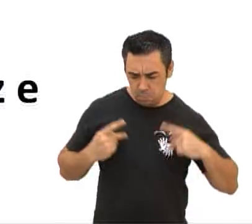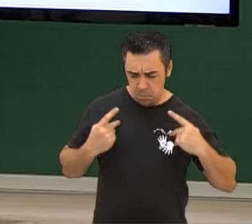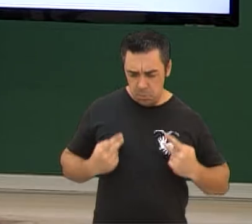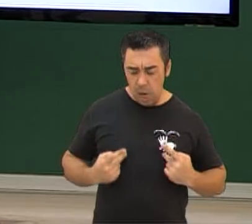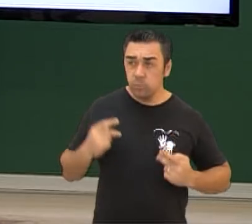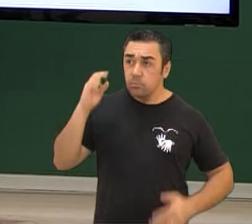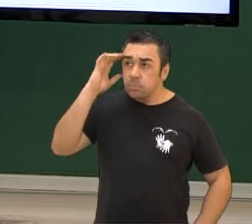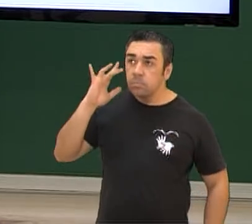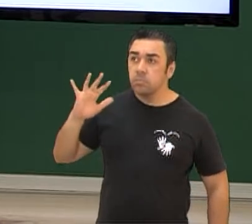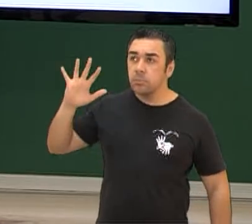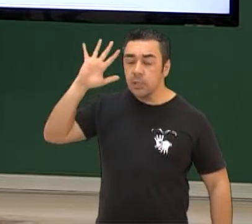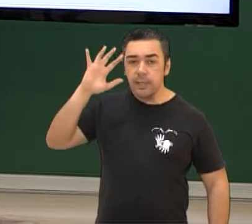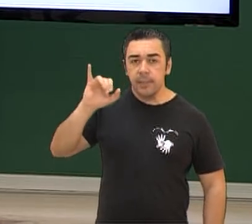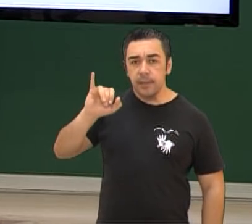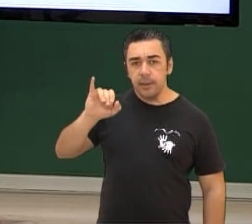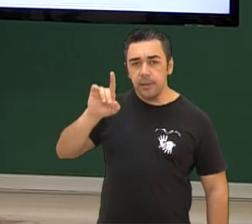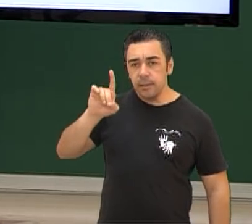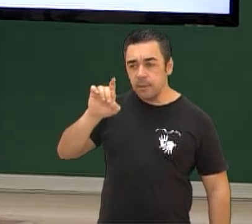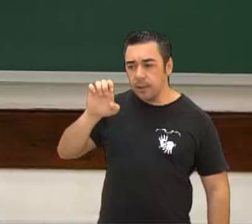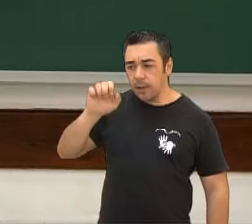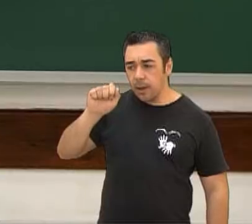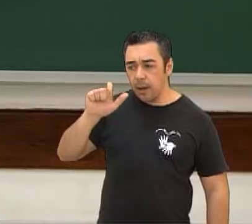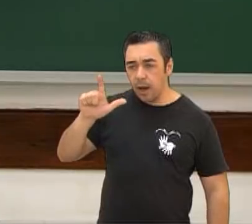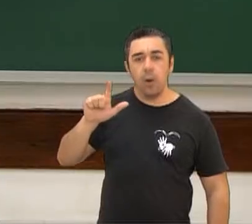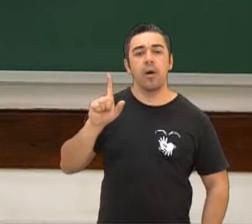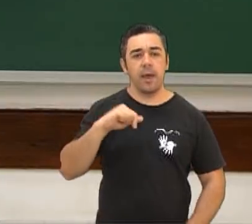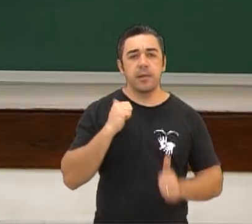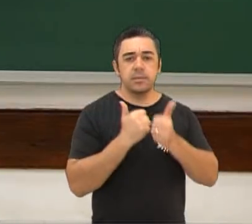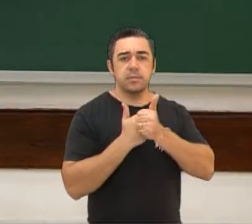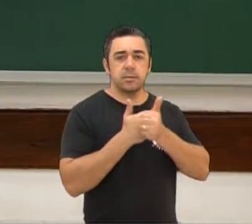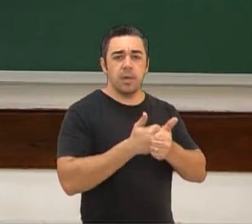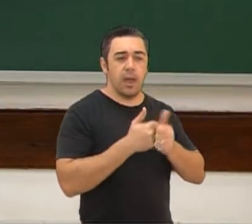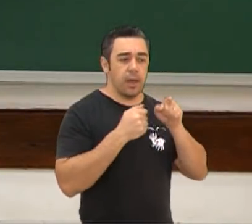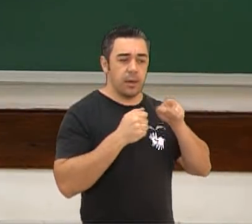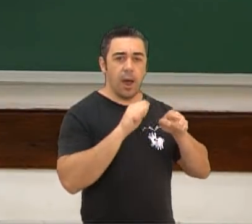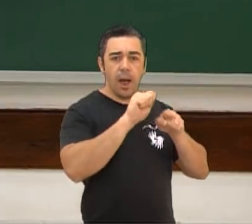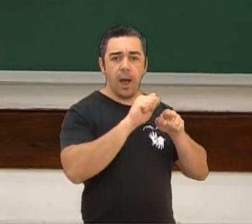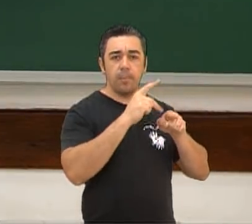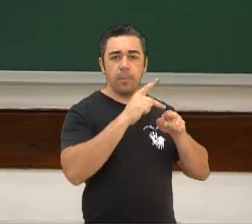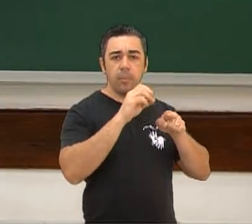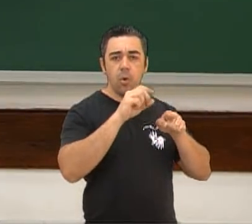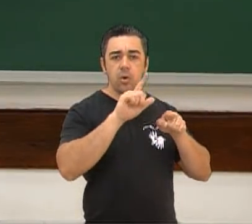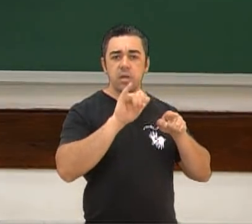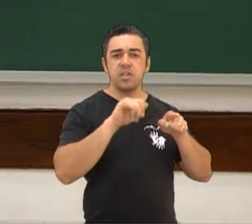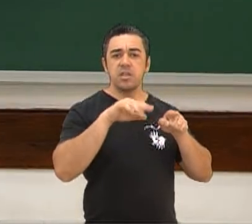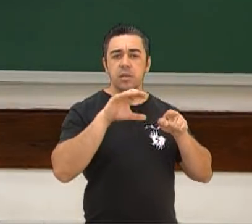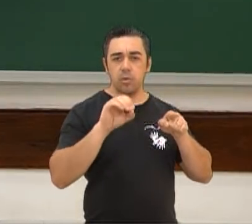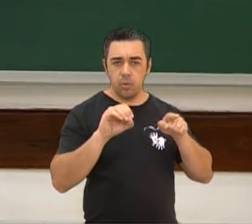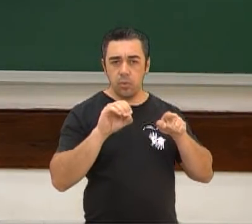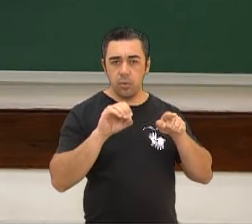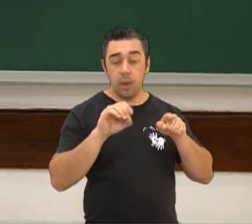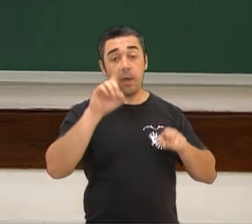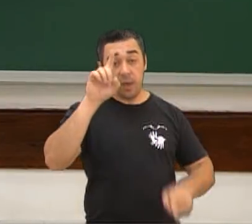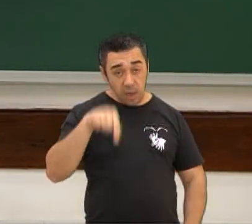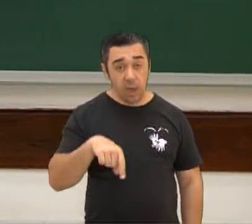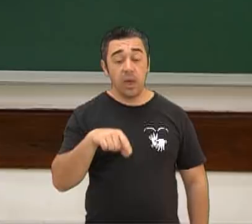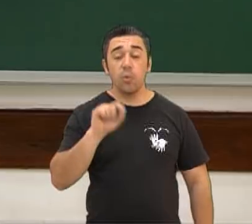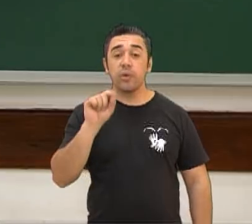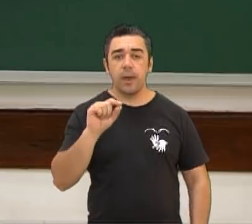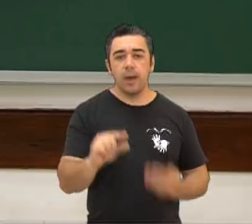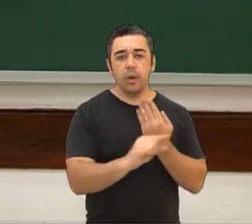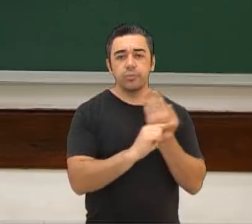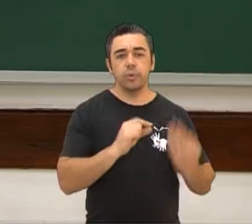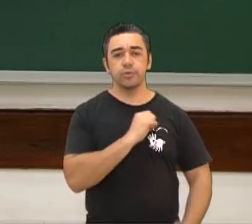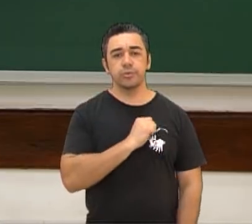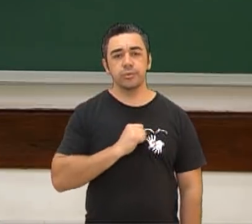da dimensão apolínea de vida, né? E isso era o que a história da filosofia acreditava, né? Isso era o que Sócrates e os demais filósofos que